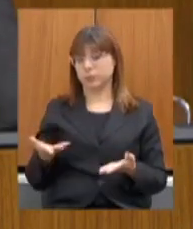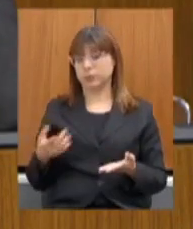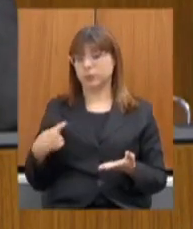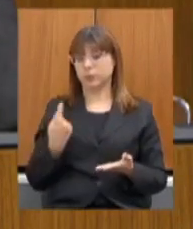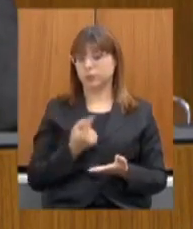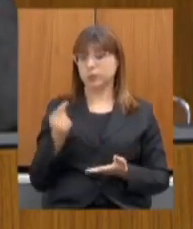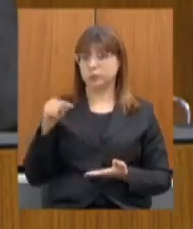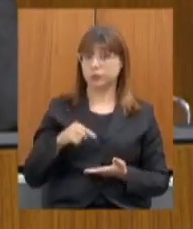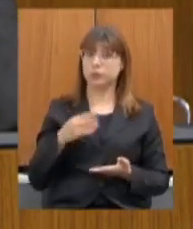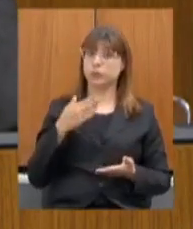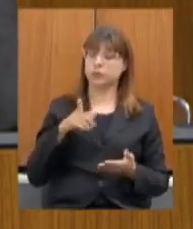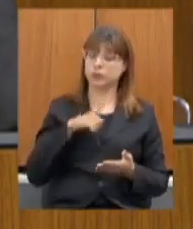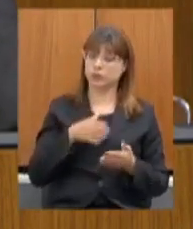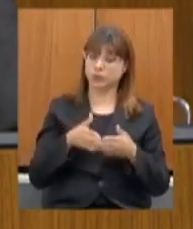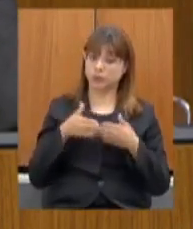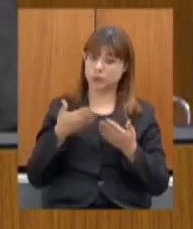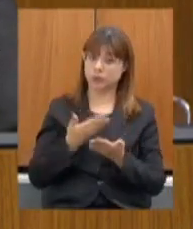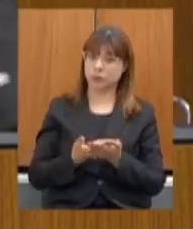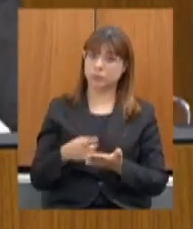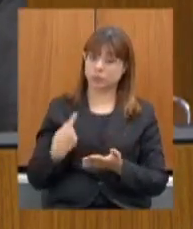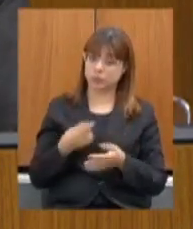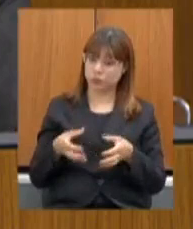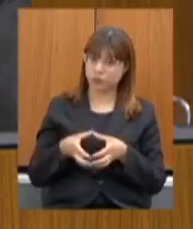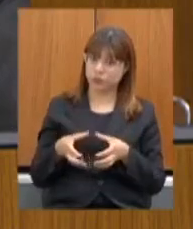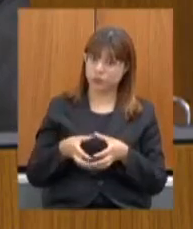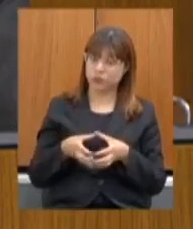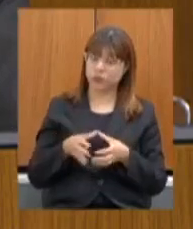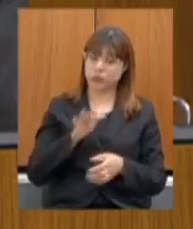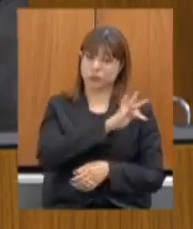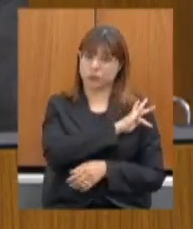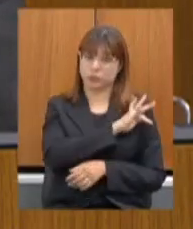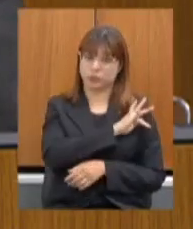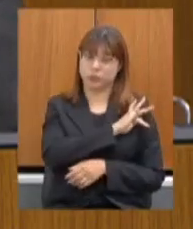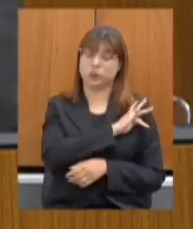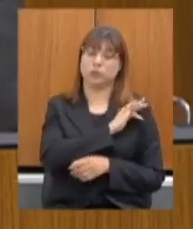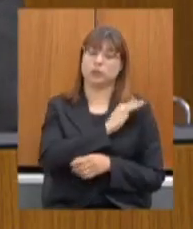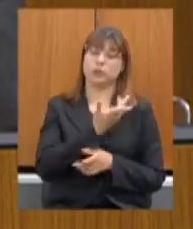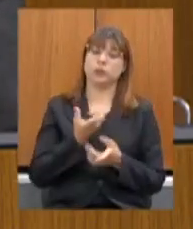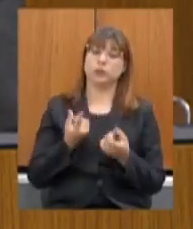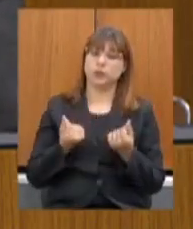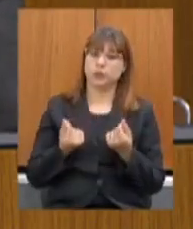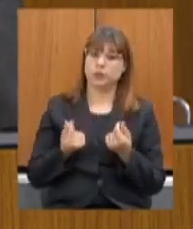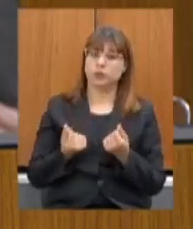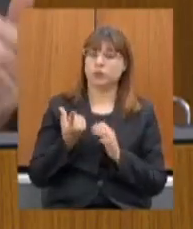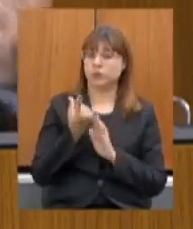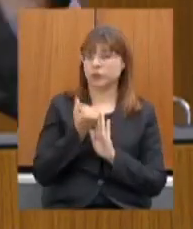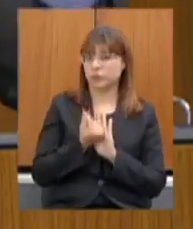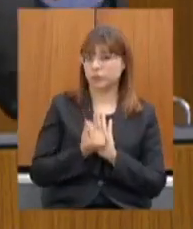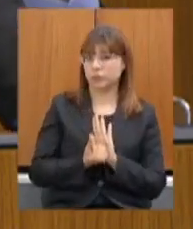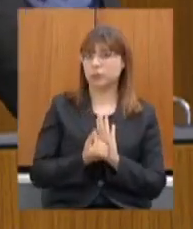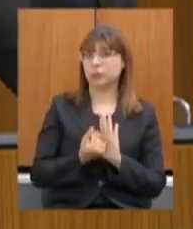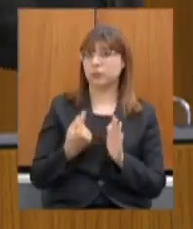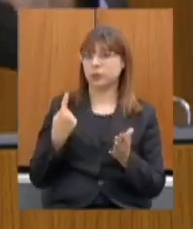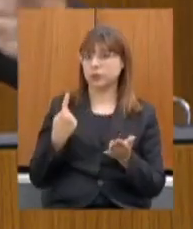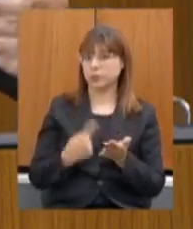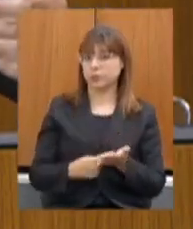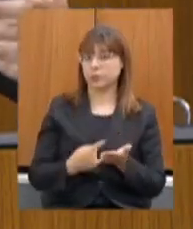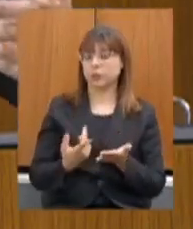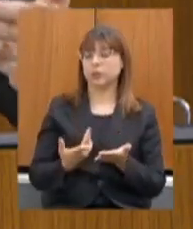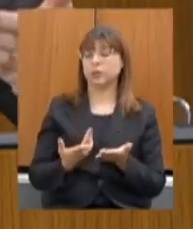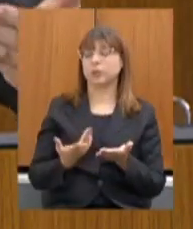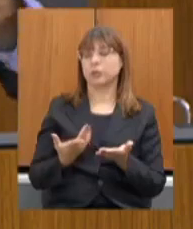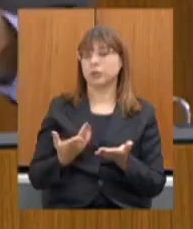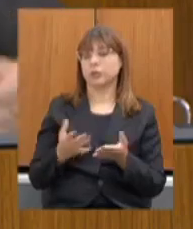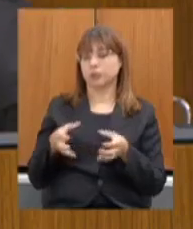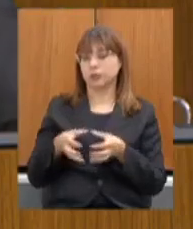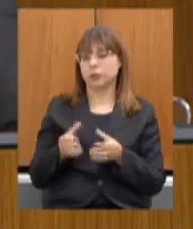hoje com o requerimento à Comissão de Fiscalização Financeira e Orçamentária, essa reunião conjunta, porque nós marcamos para amanhã também um